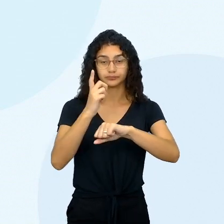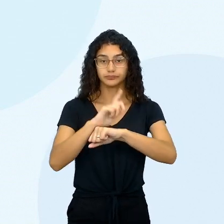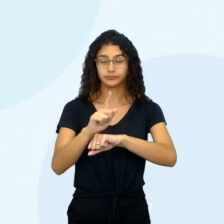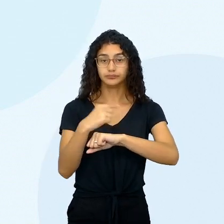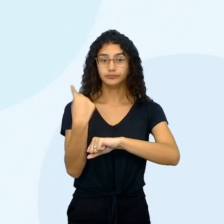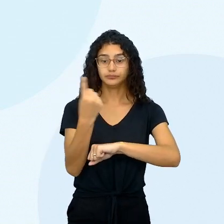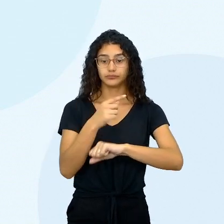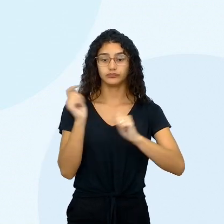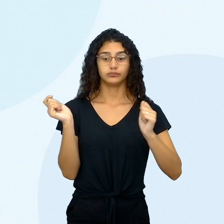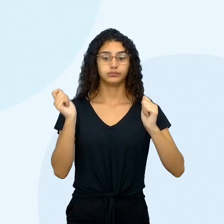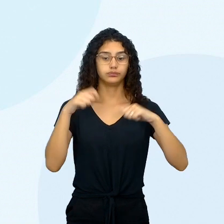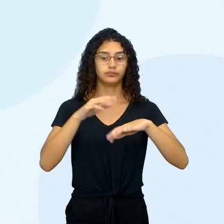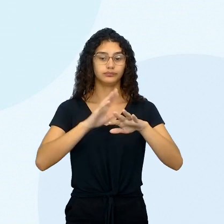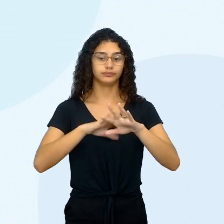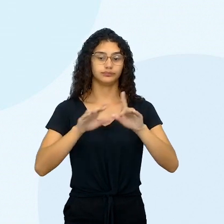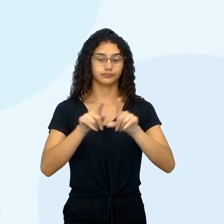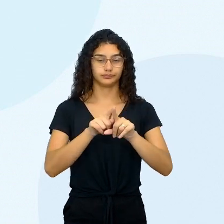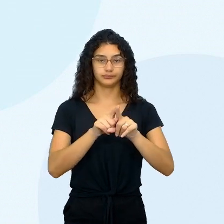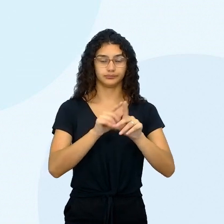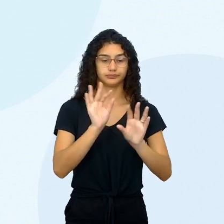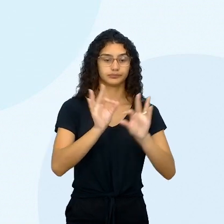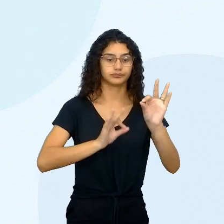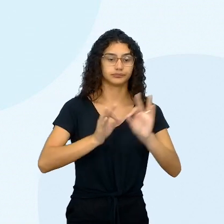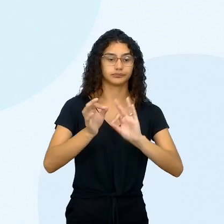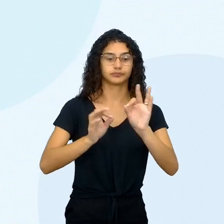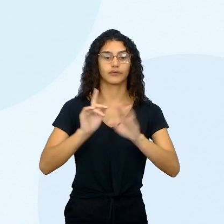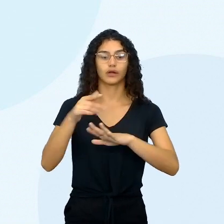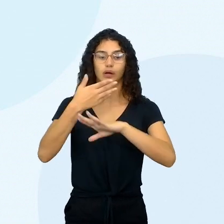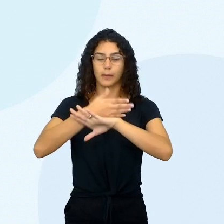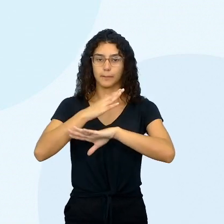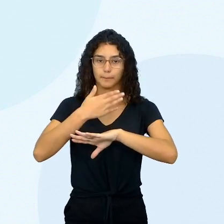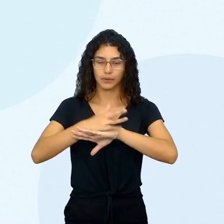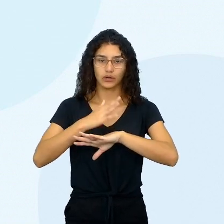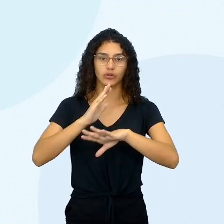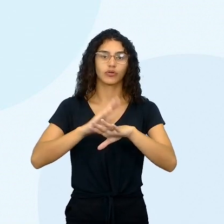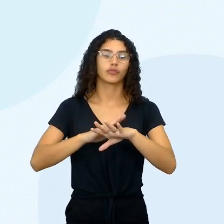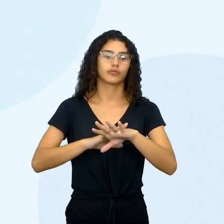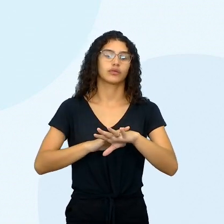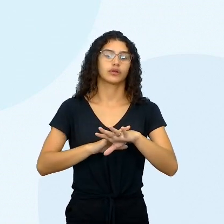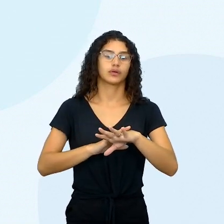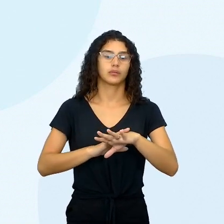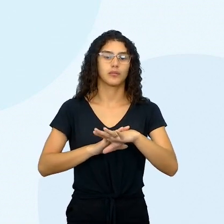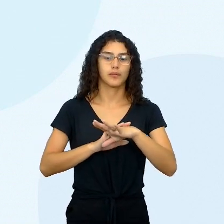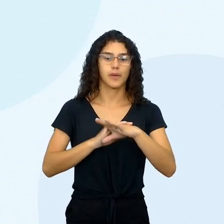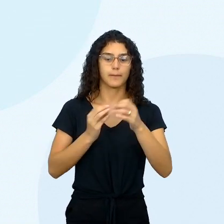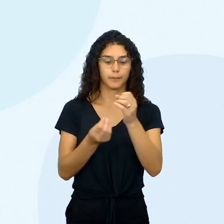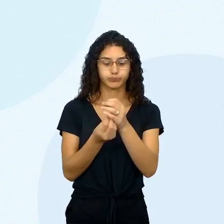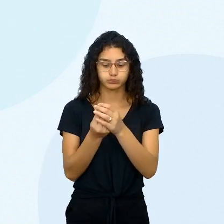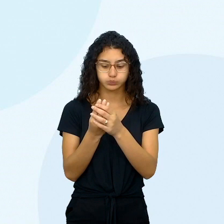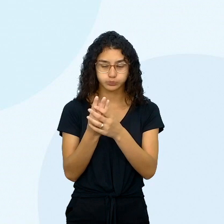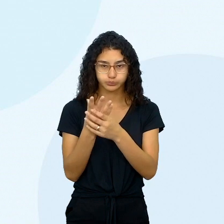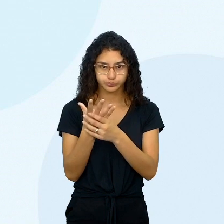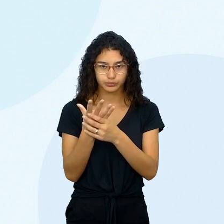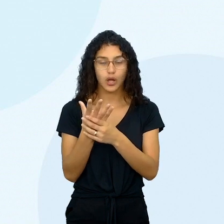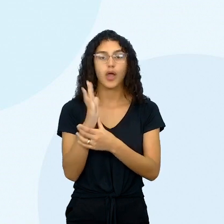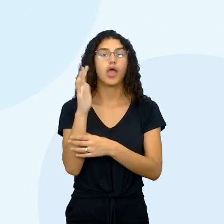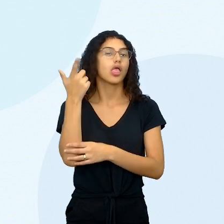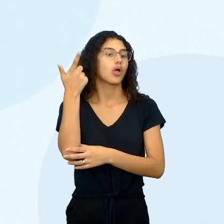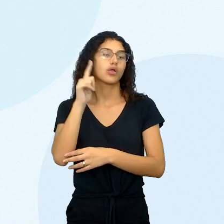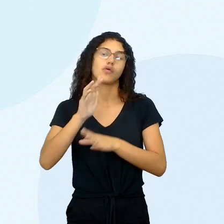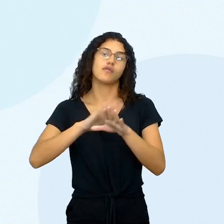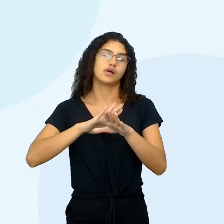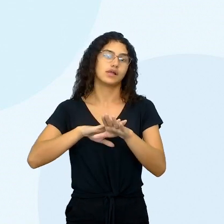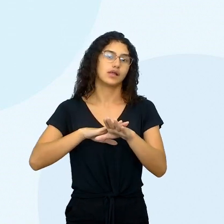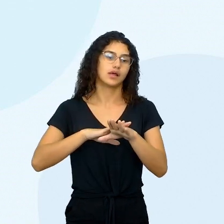nos possibilitou fazer esse programa, era a parte prática de fazer plantio de mudas, mas a gente não conseguiu fazer isso